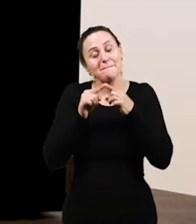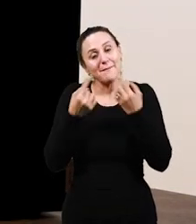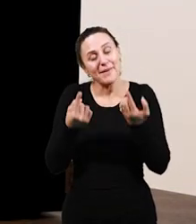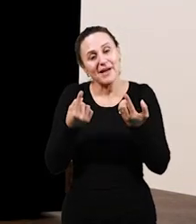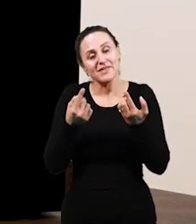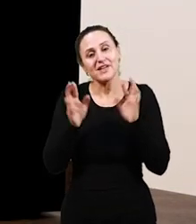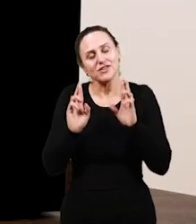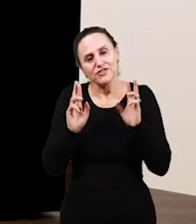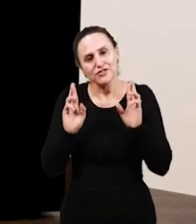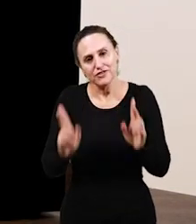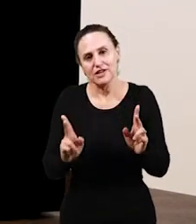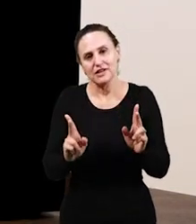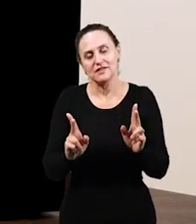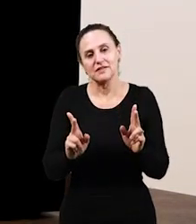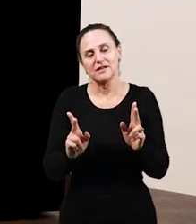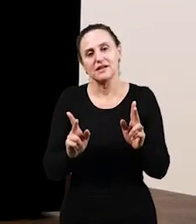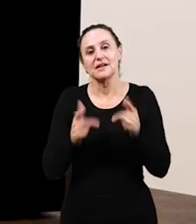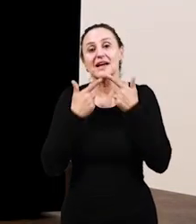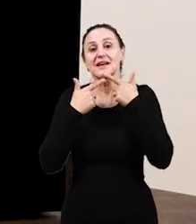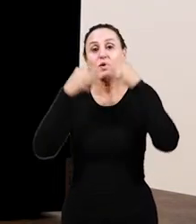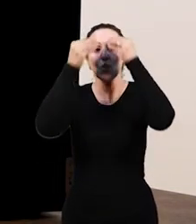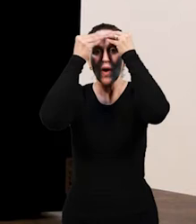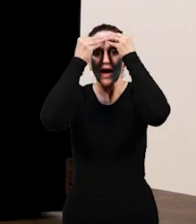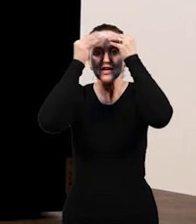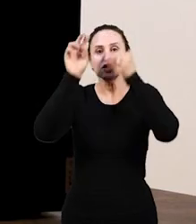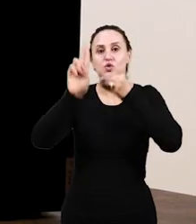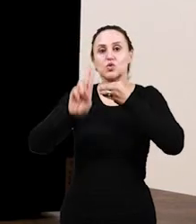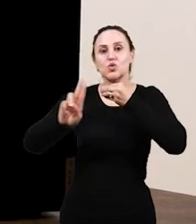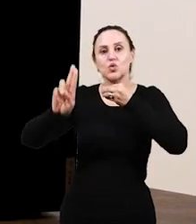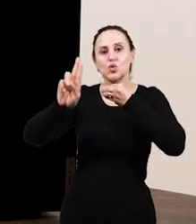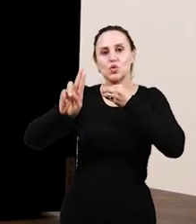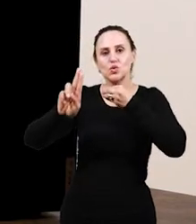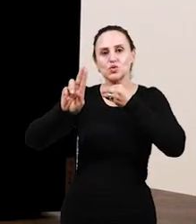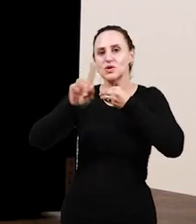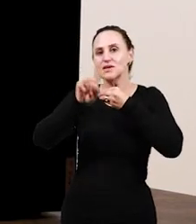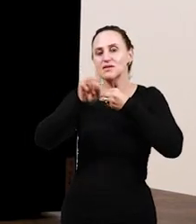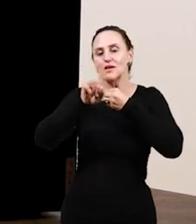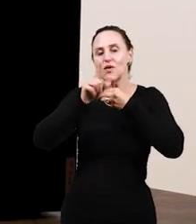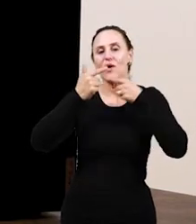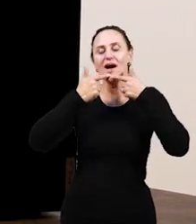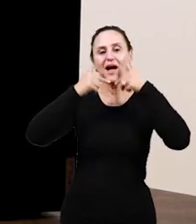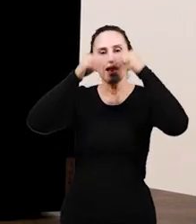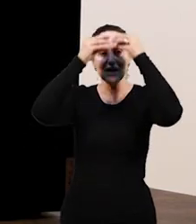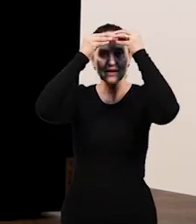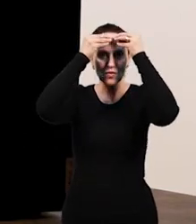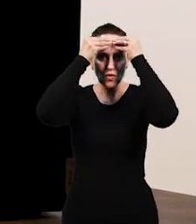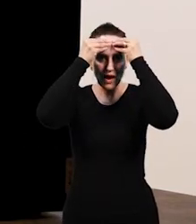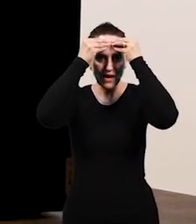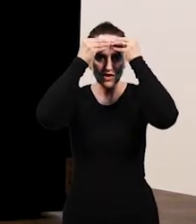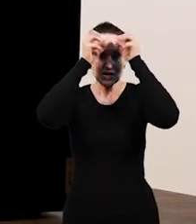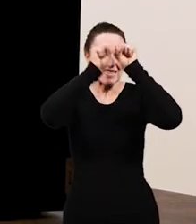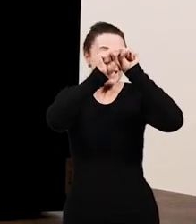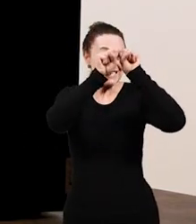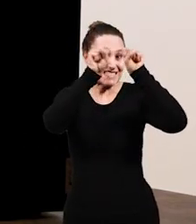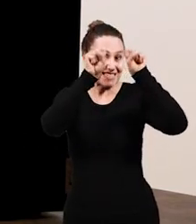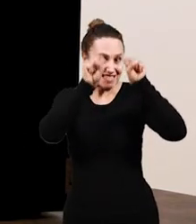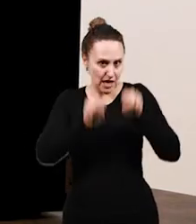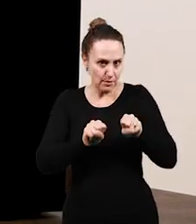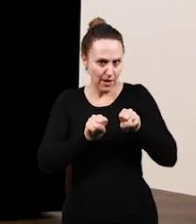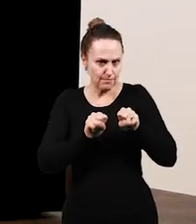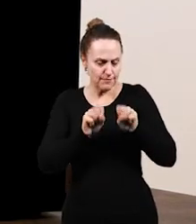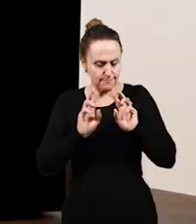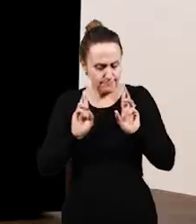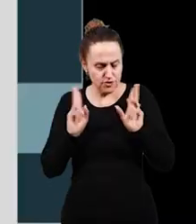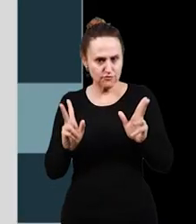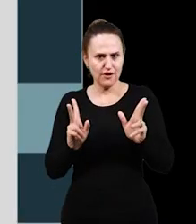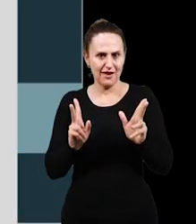é que vão pensar na linguagem em urso não na linguagem como o sistema como os estruturalistas Esta é a grande